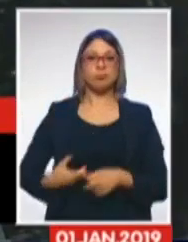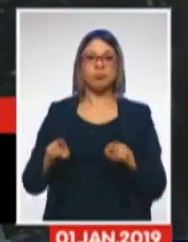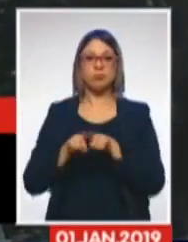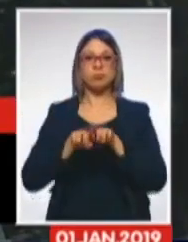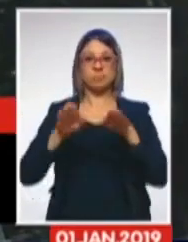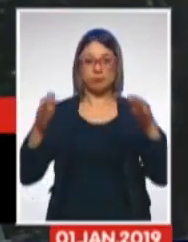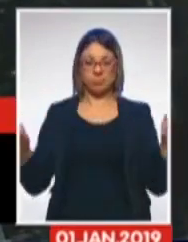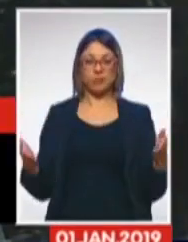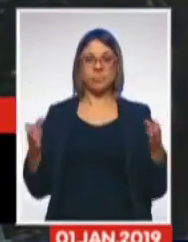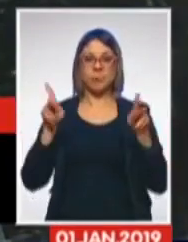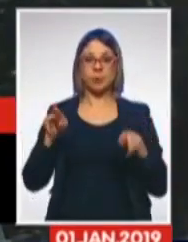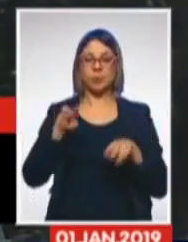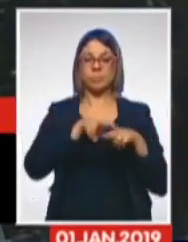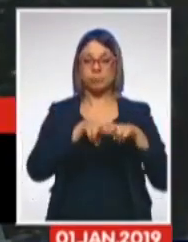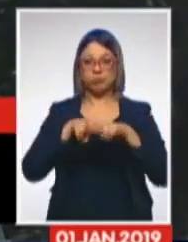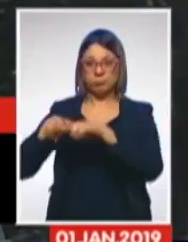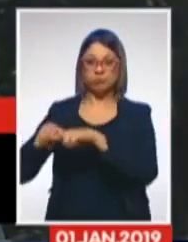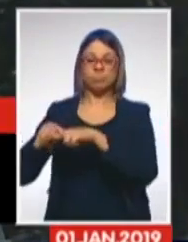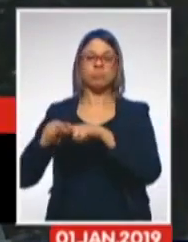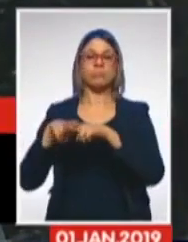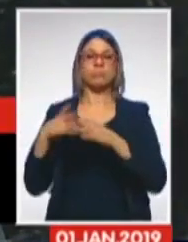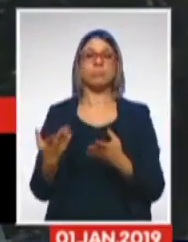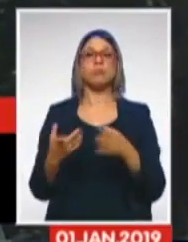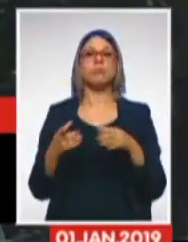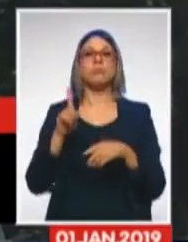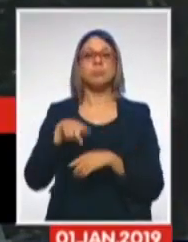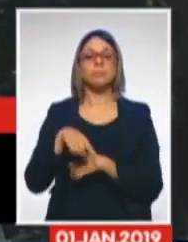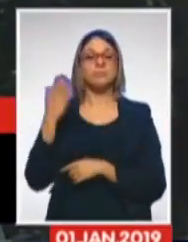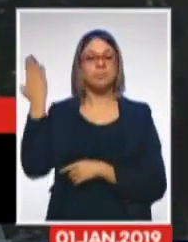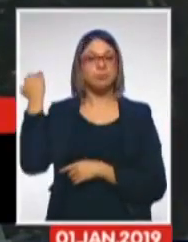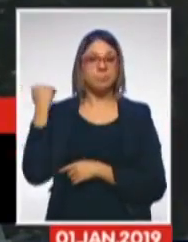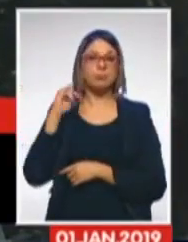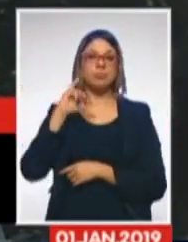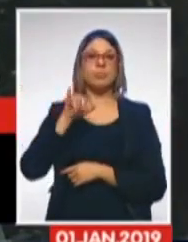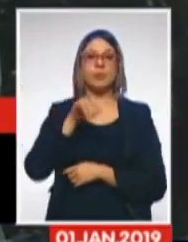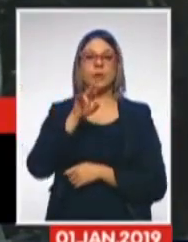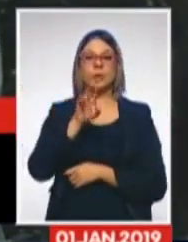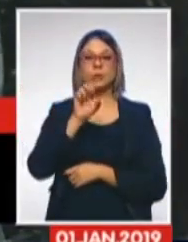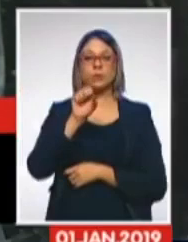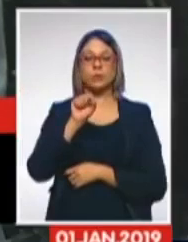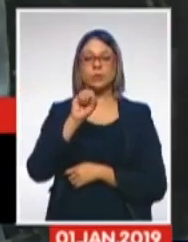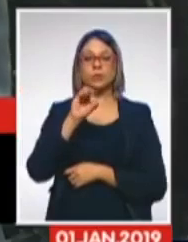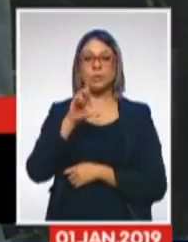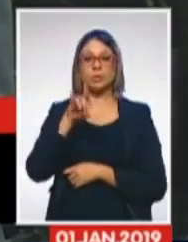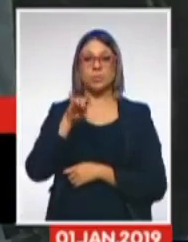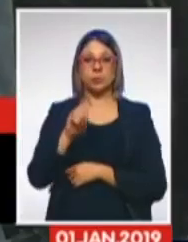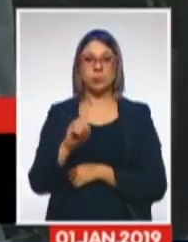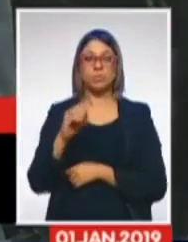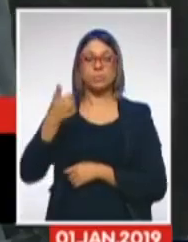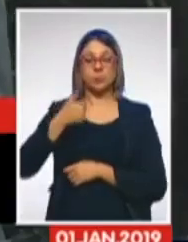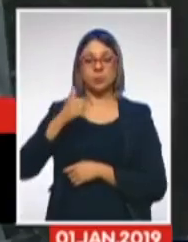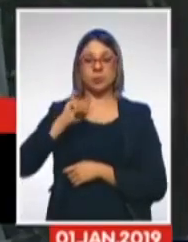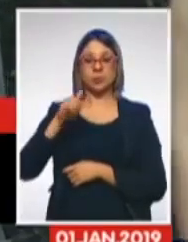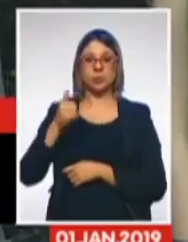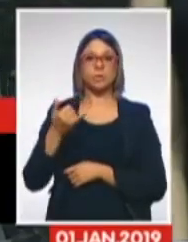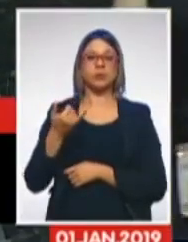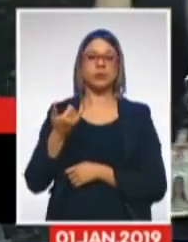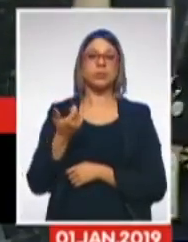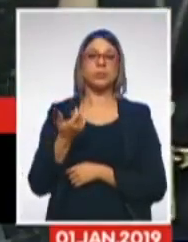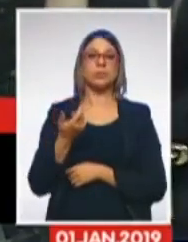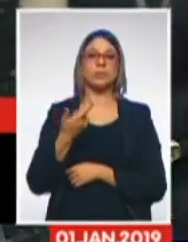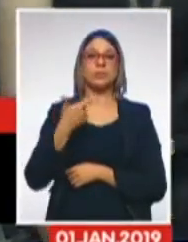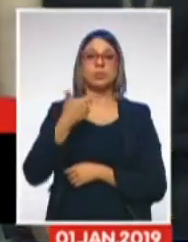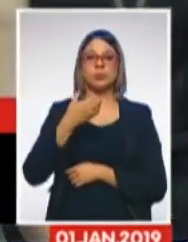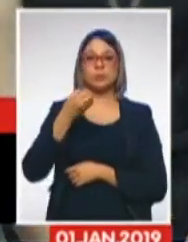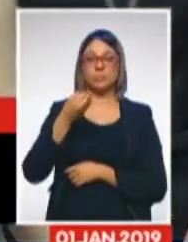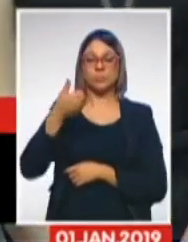Legislativa. Plenário, presidente Juscelino Kubitschek, em Belo Horizonte, em 1º de janeiro